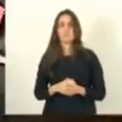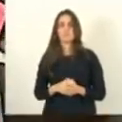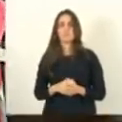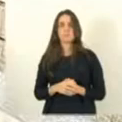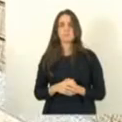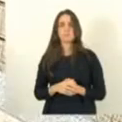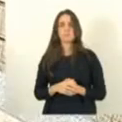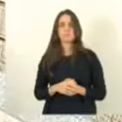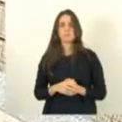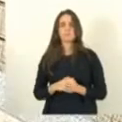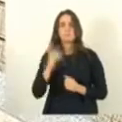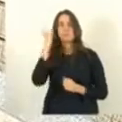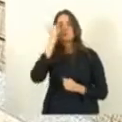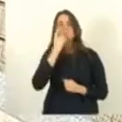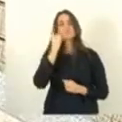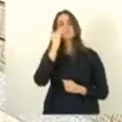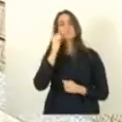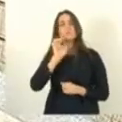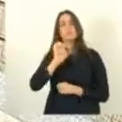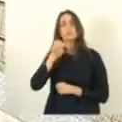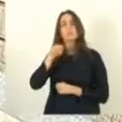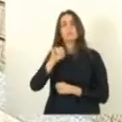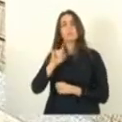Deputado doutor Emílio como relator, deputado Janete,